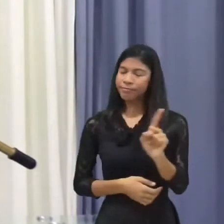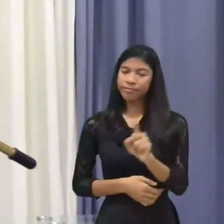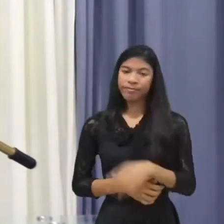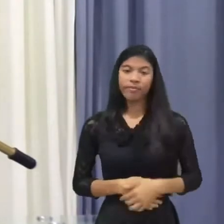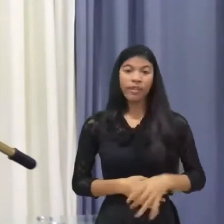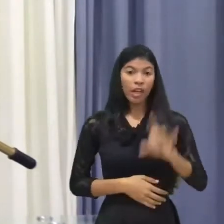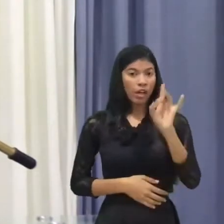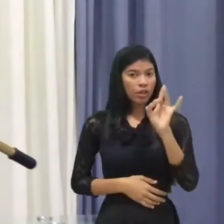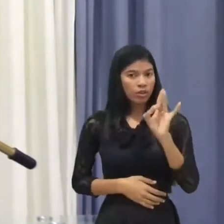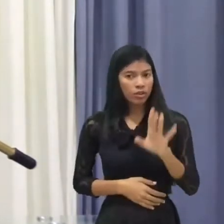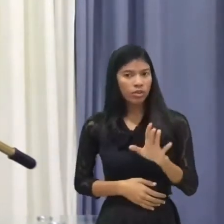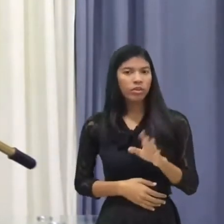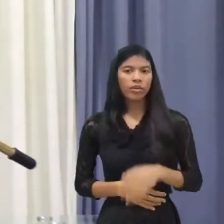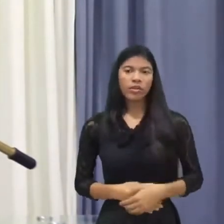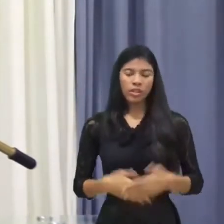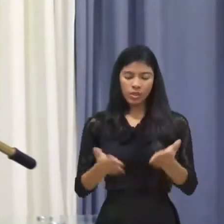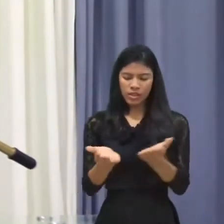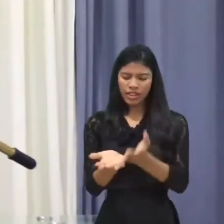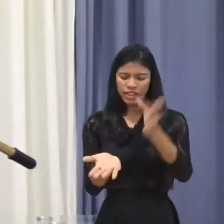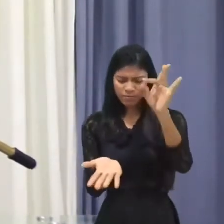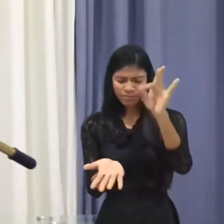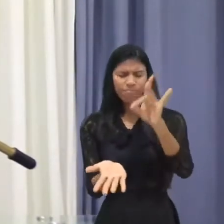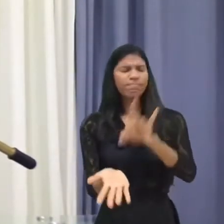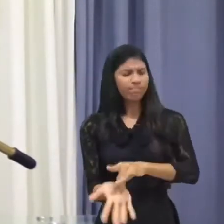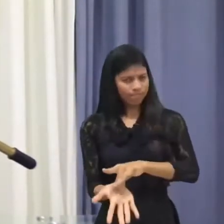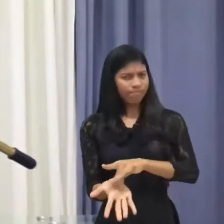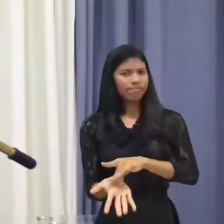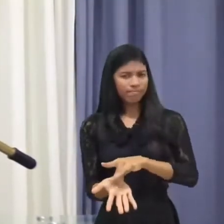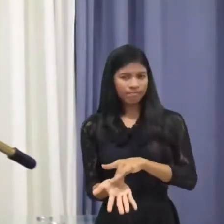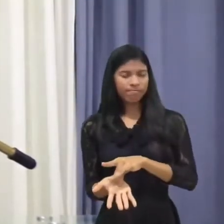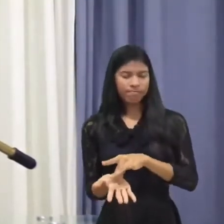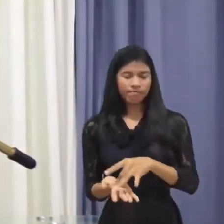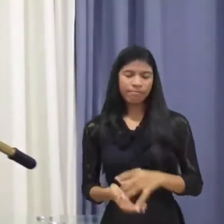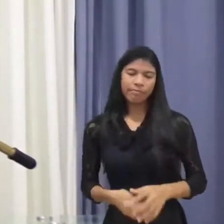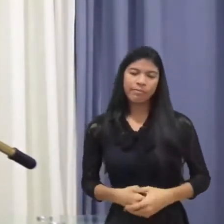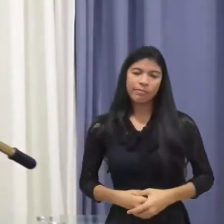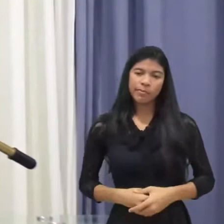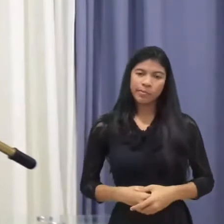são verdadeiramente crentes.